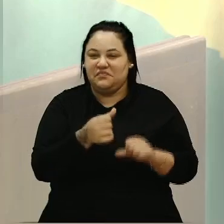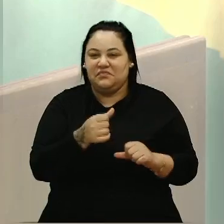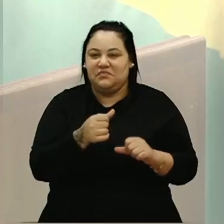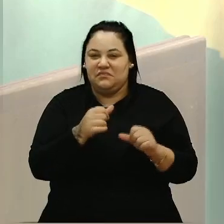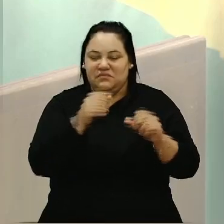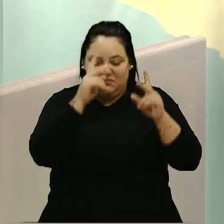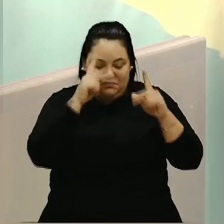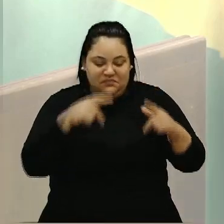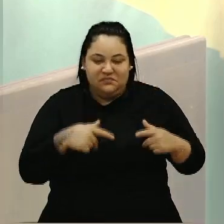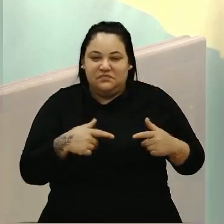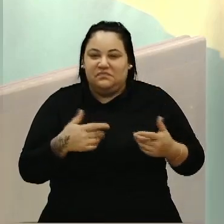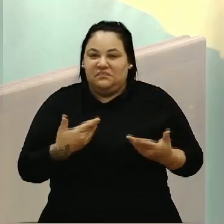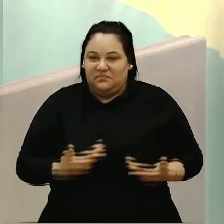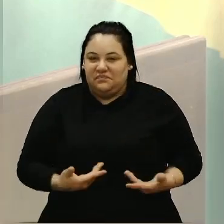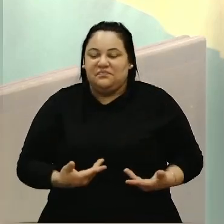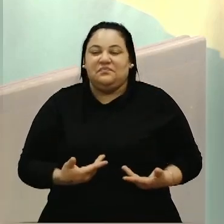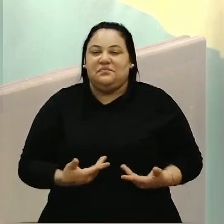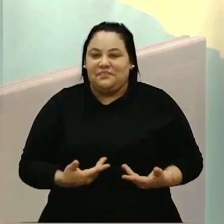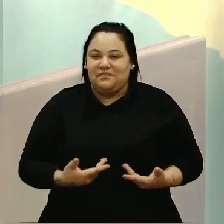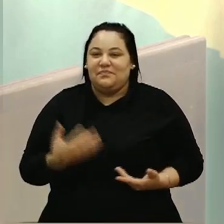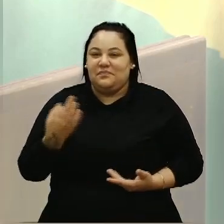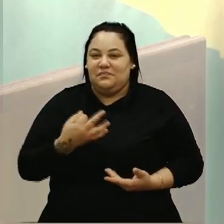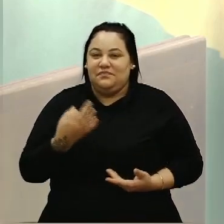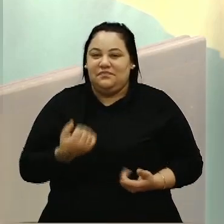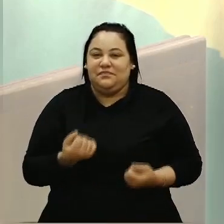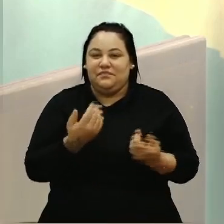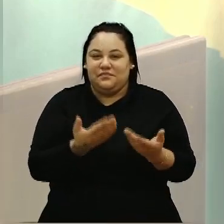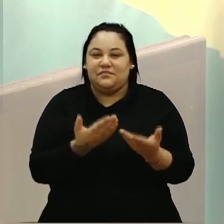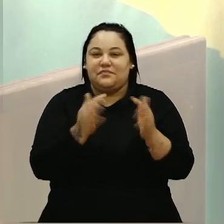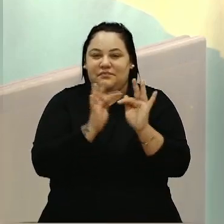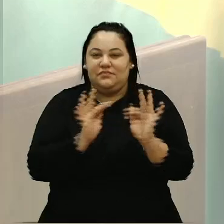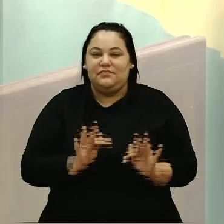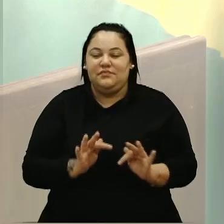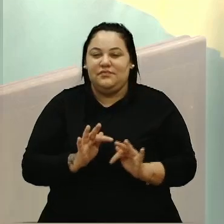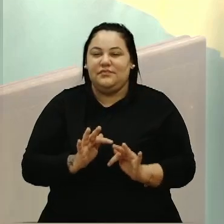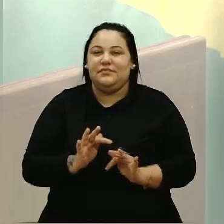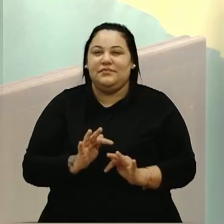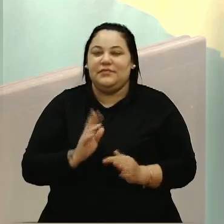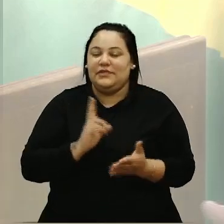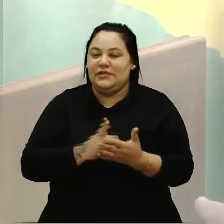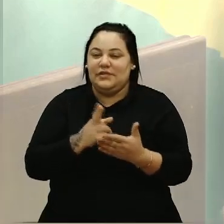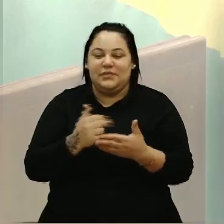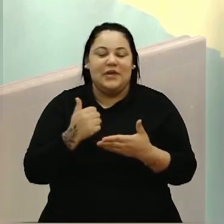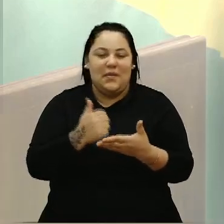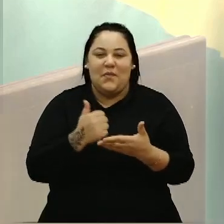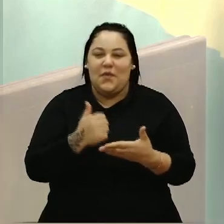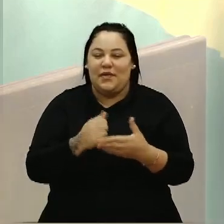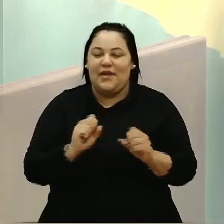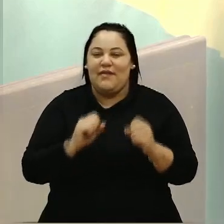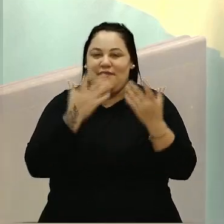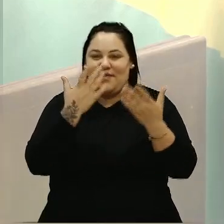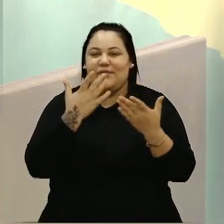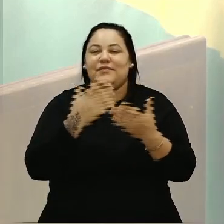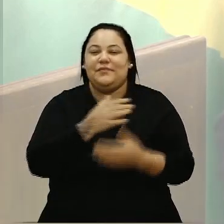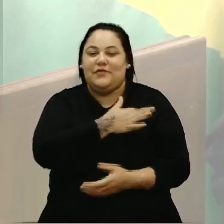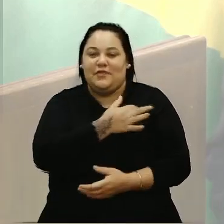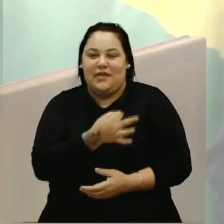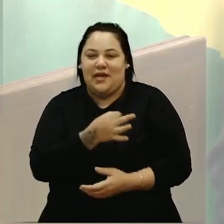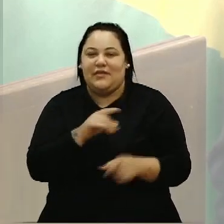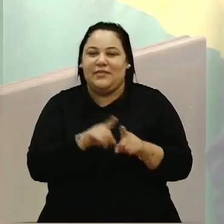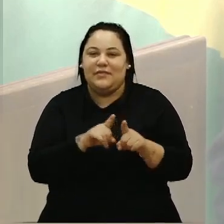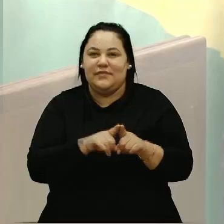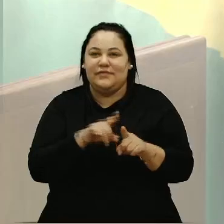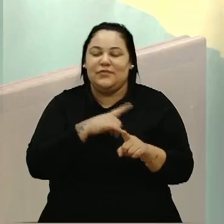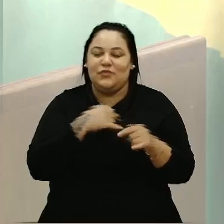incrível, que leva alegria, que nunca diz não para os eventos beneficentes. Então a Zona Norte se orgulha desse músico César